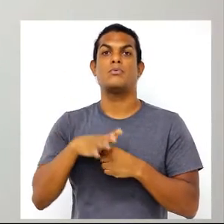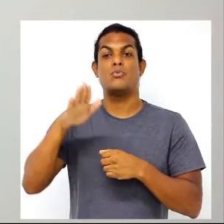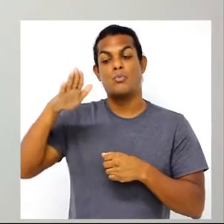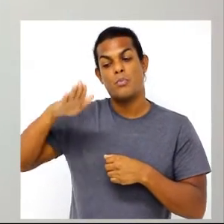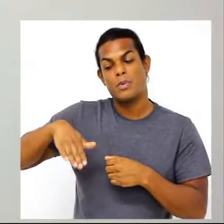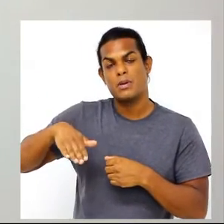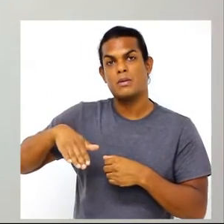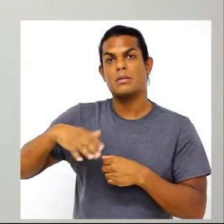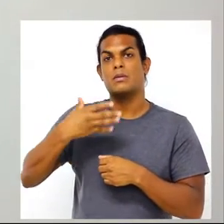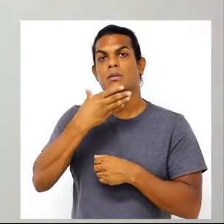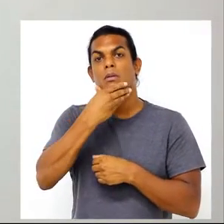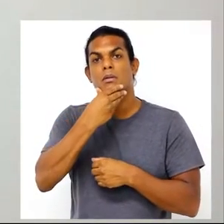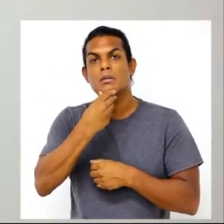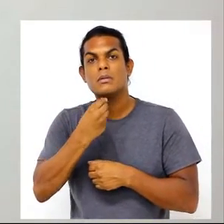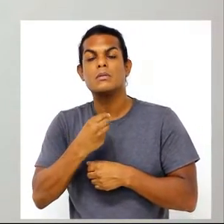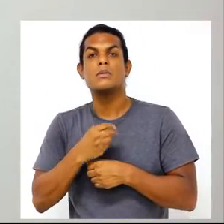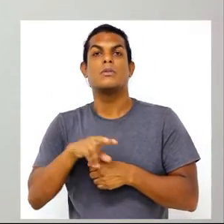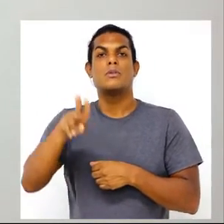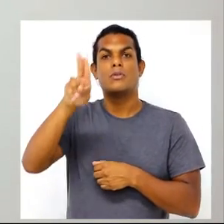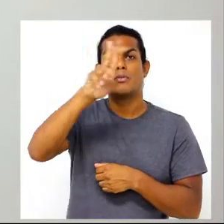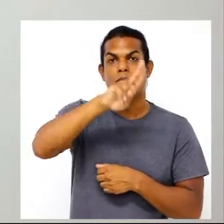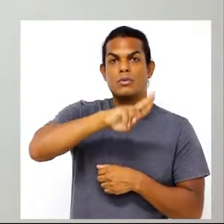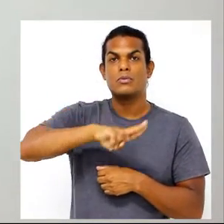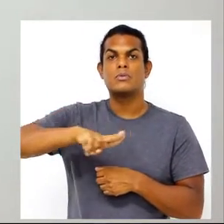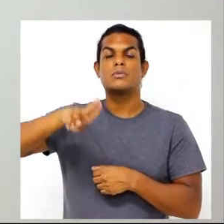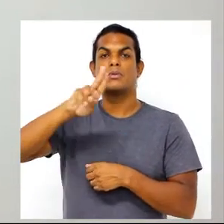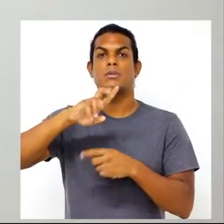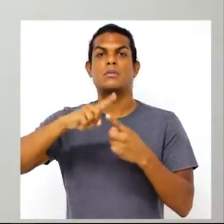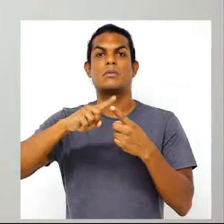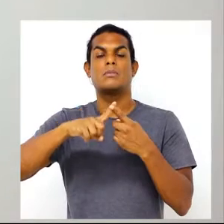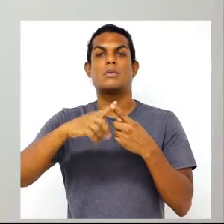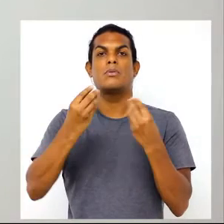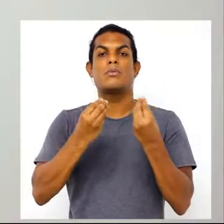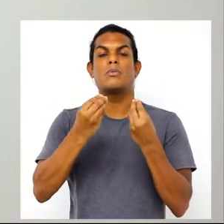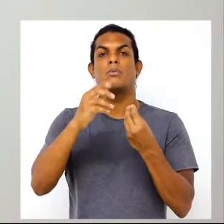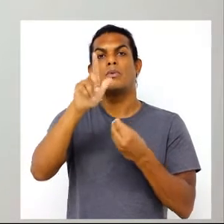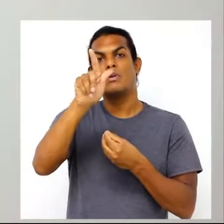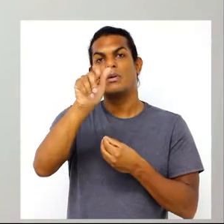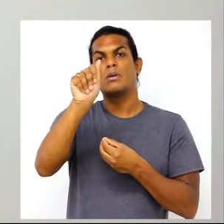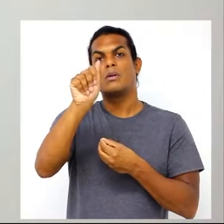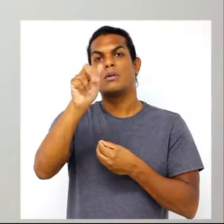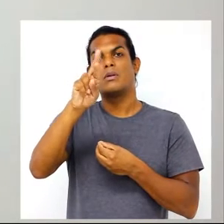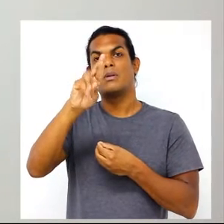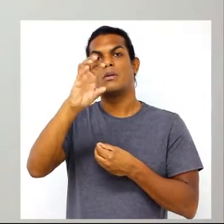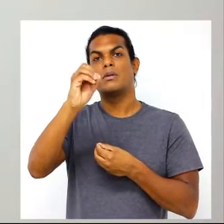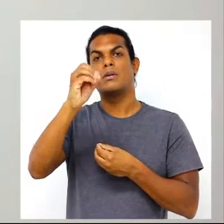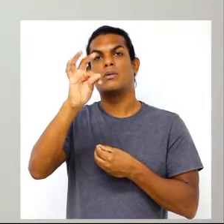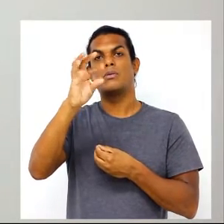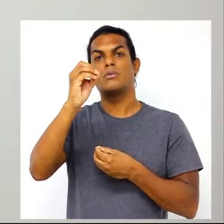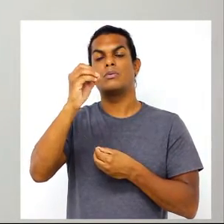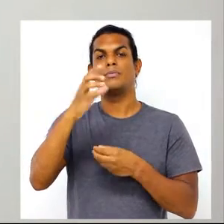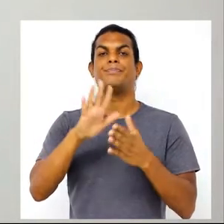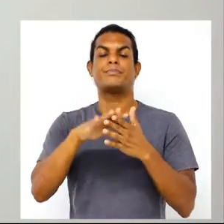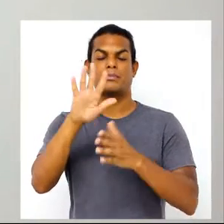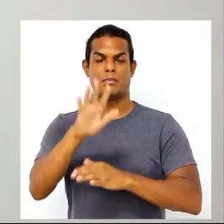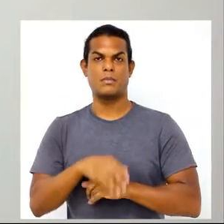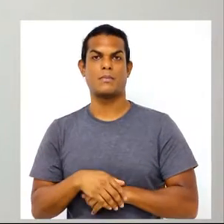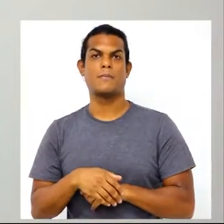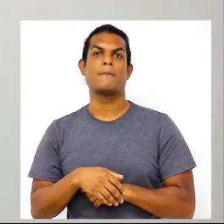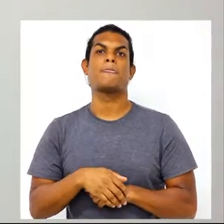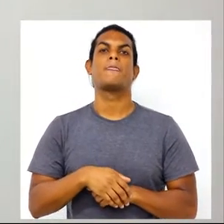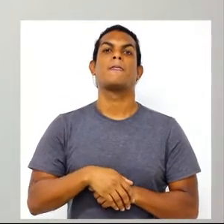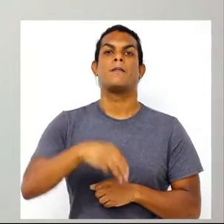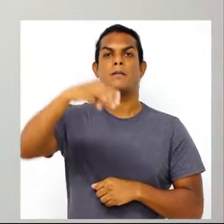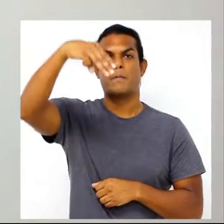e garoto, o menino foi retomado por outra palavra que é sinônimo, né? Menino,